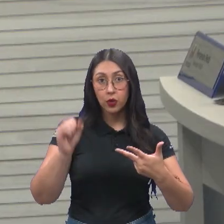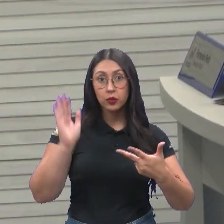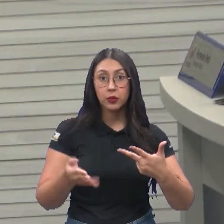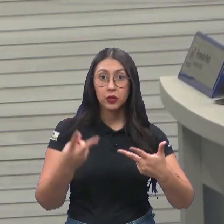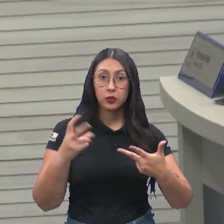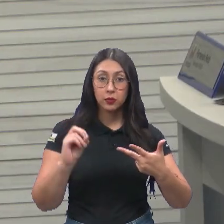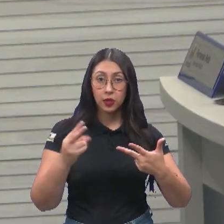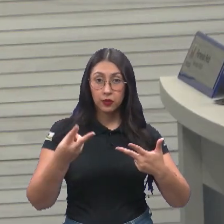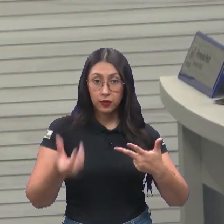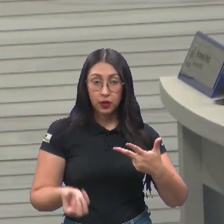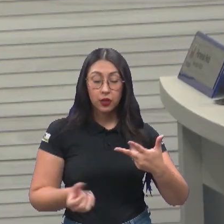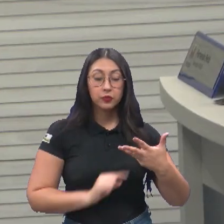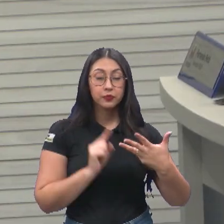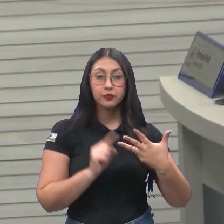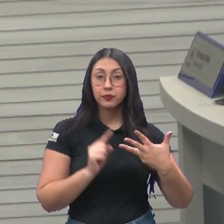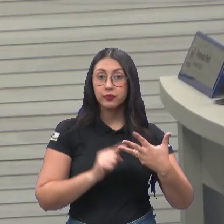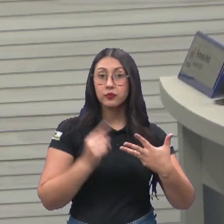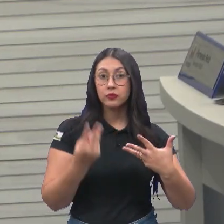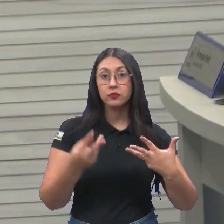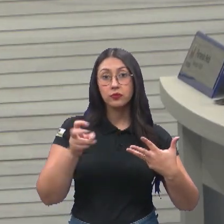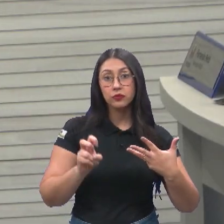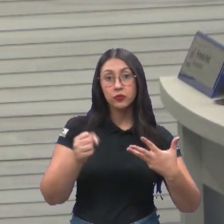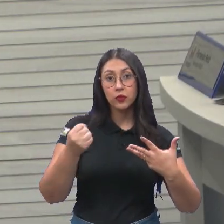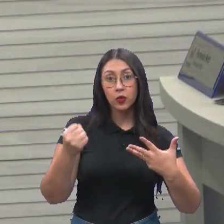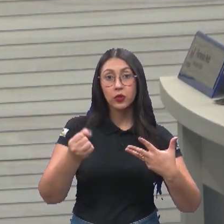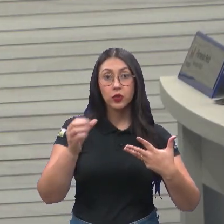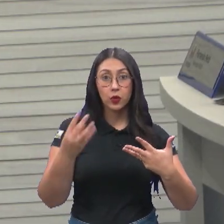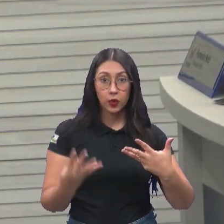3568/2026, do processo